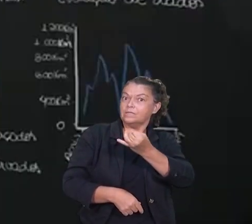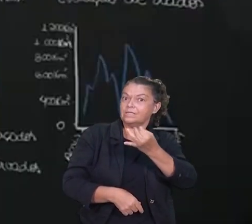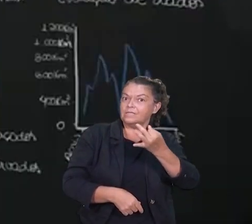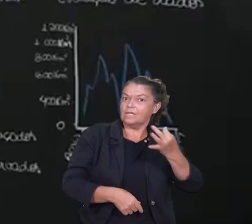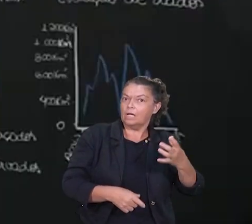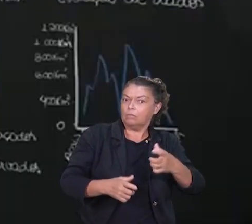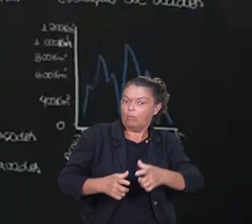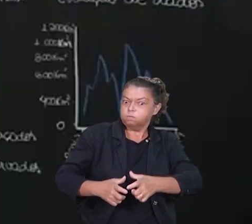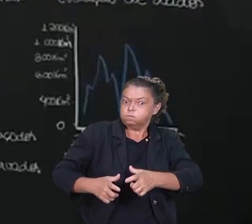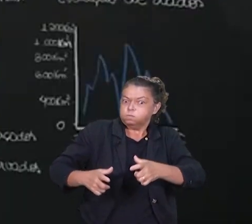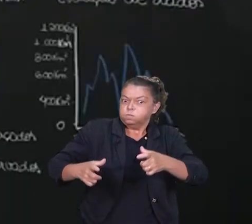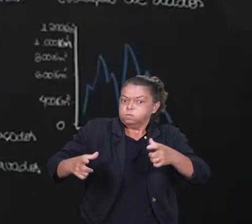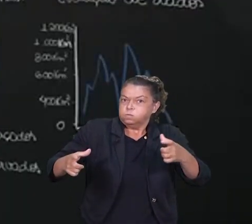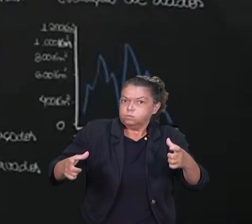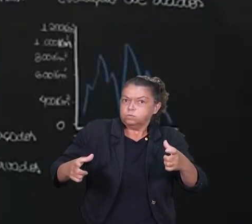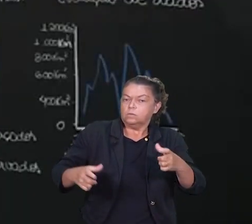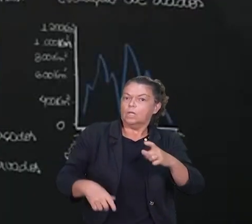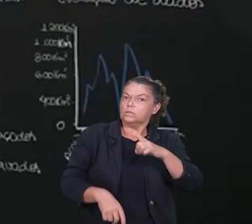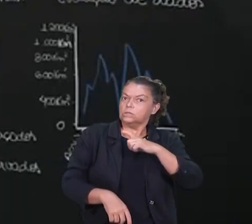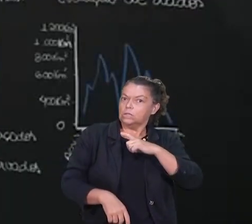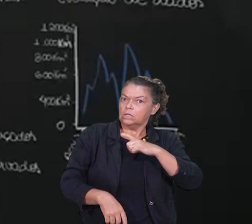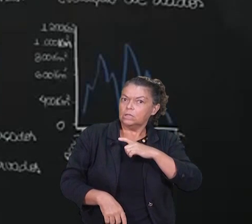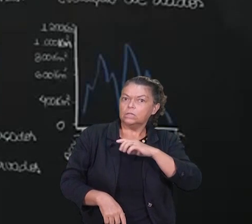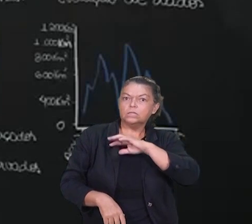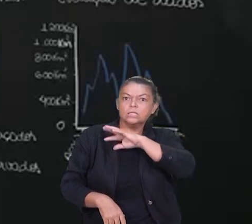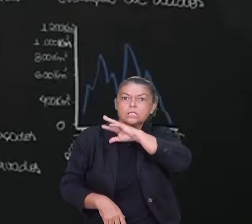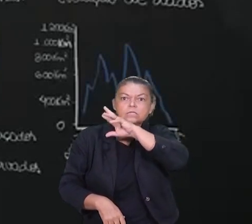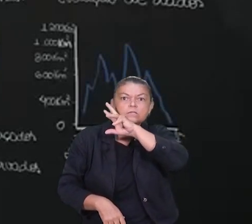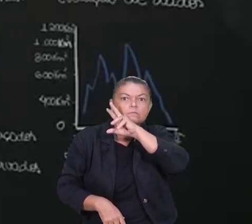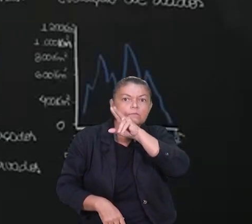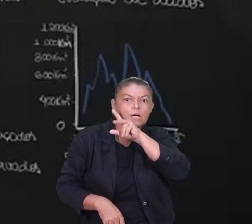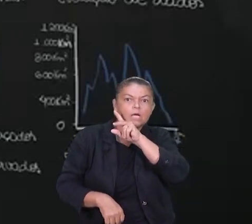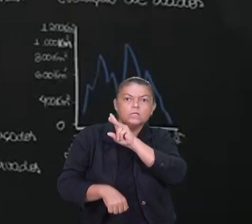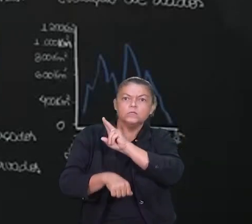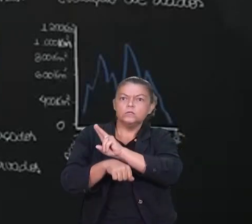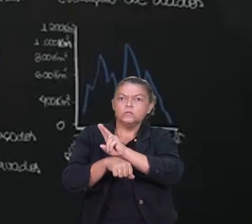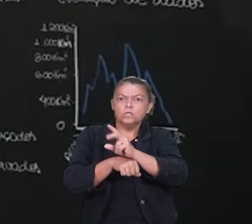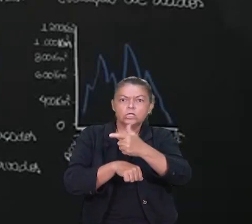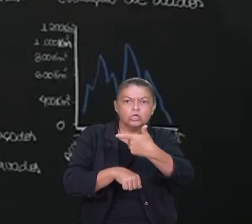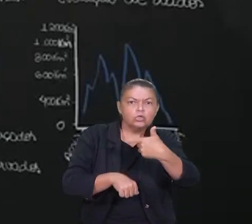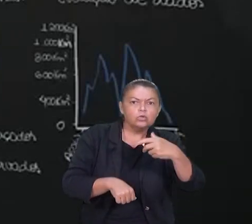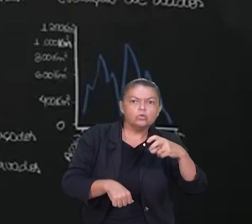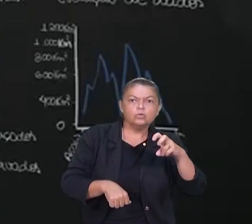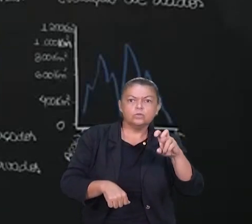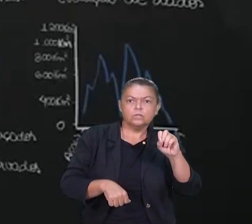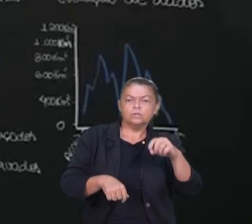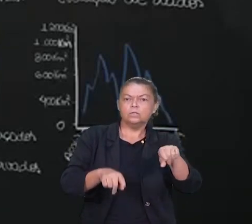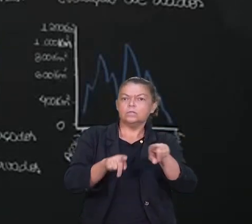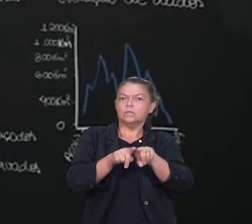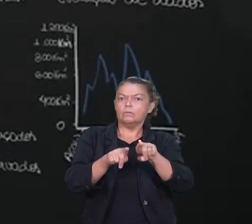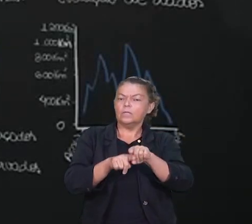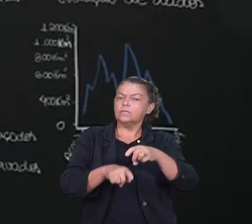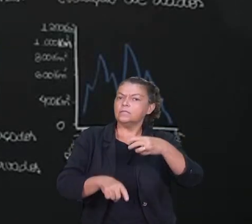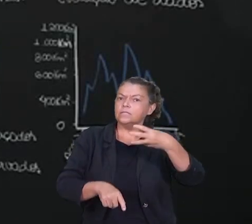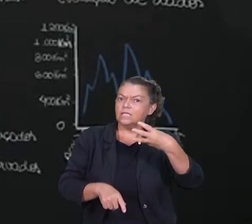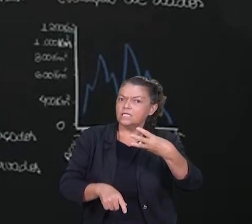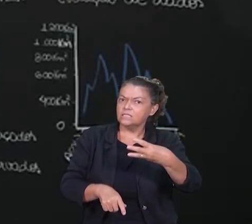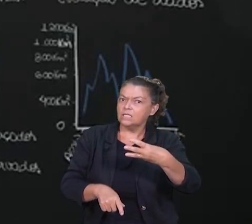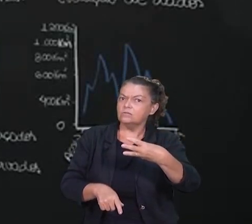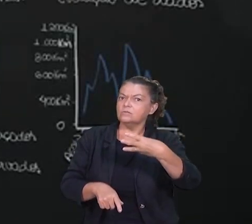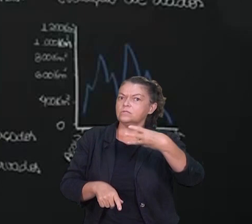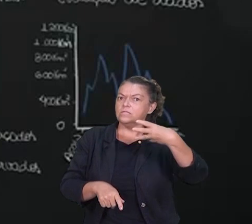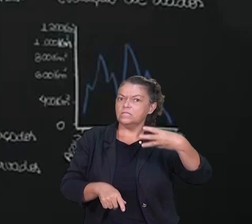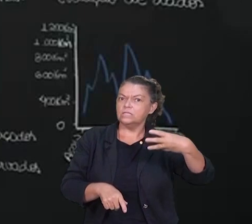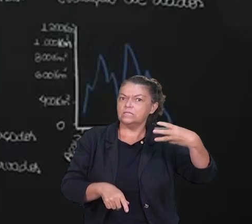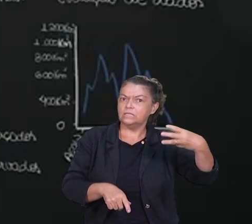entender aqui, ó. Nós temos aqui os animais preservados, os 250. Nós temos 383 animais